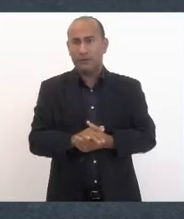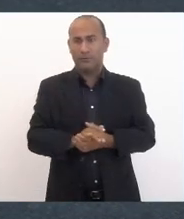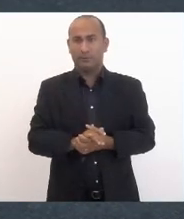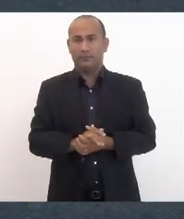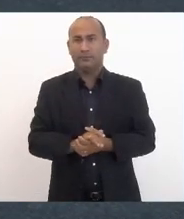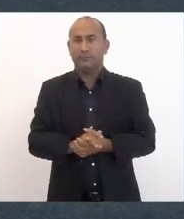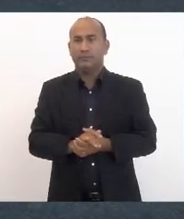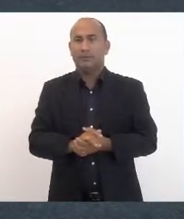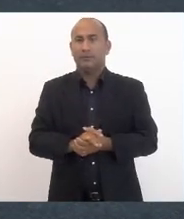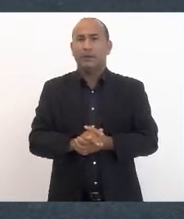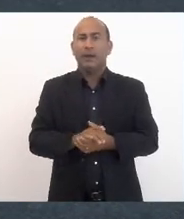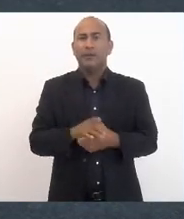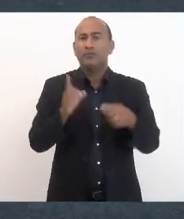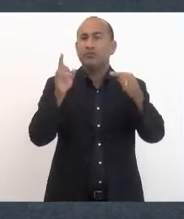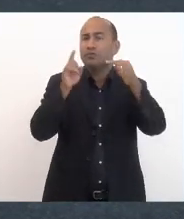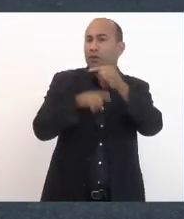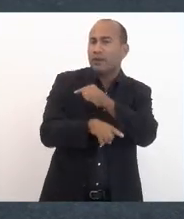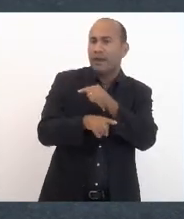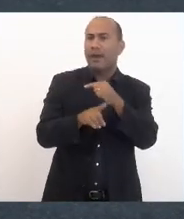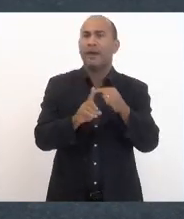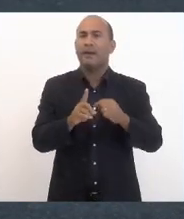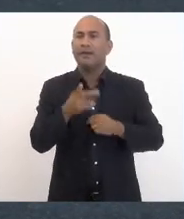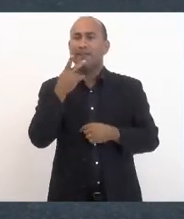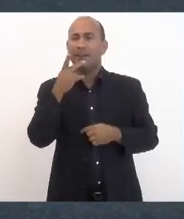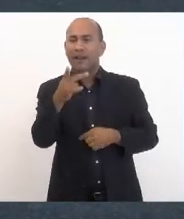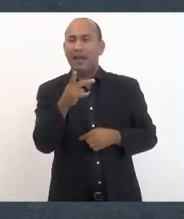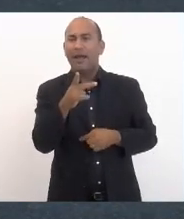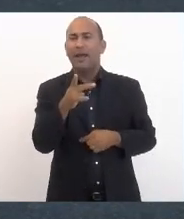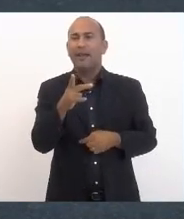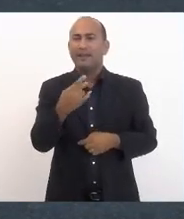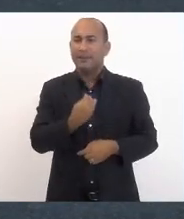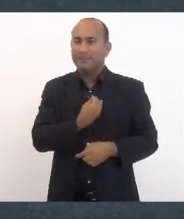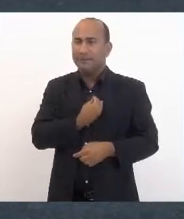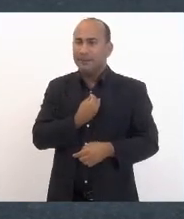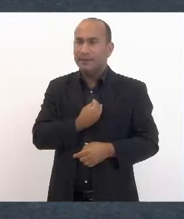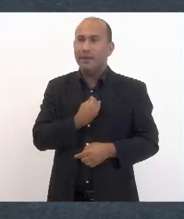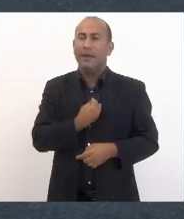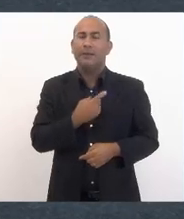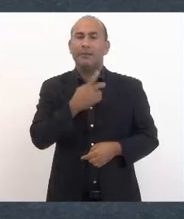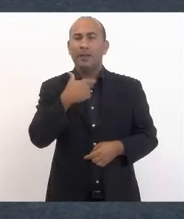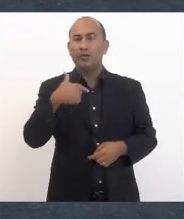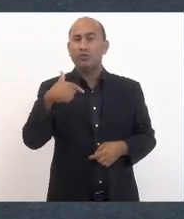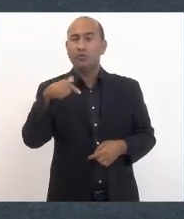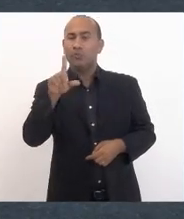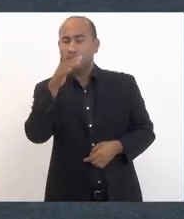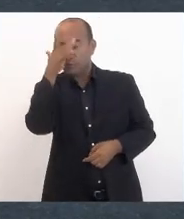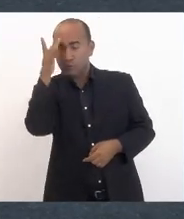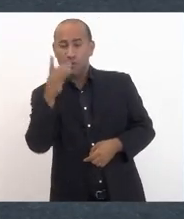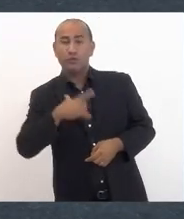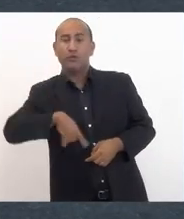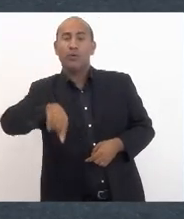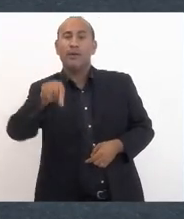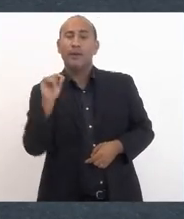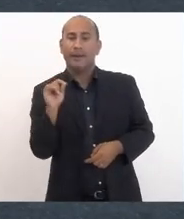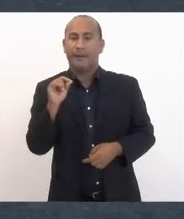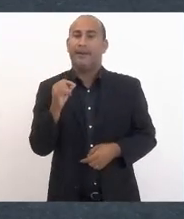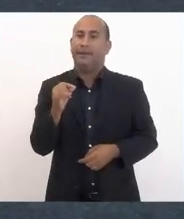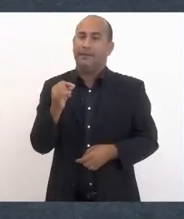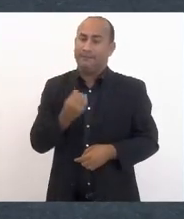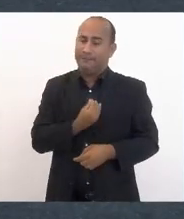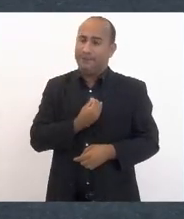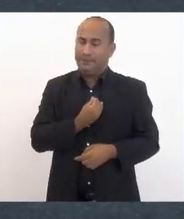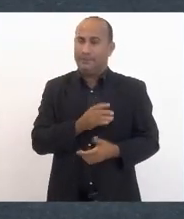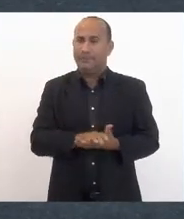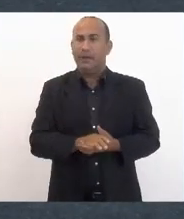querem discordar sobre a respeito da orientação sexual das outras pessoas. É muito importante que no ambiente